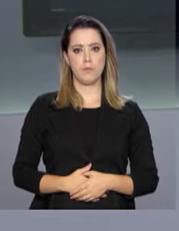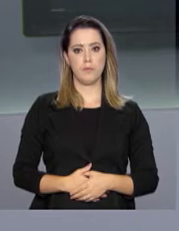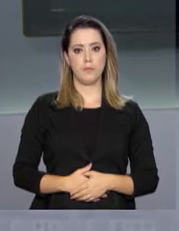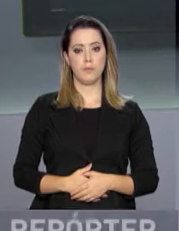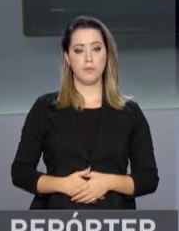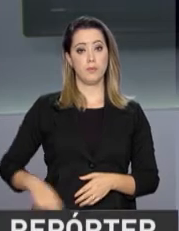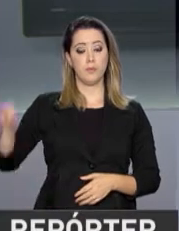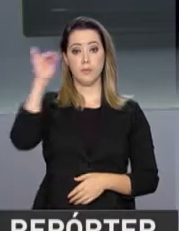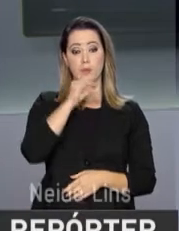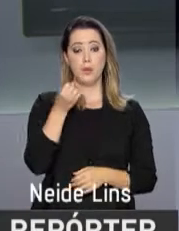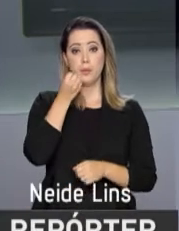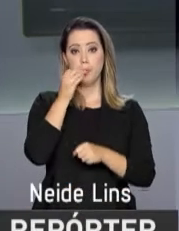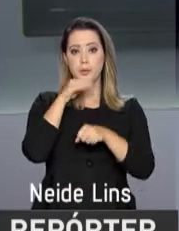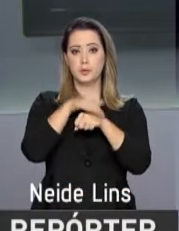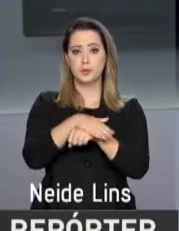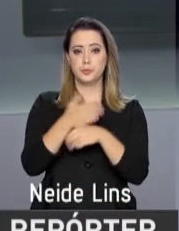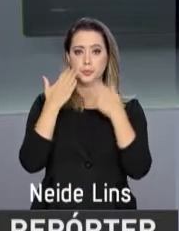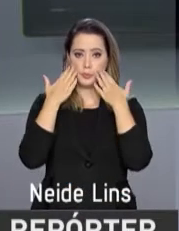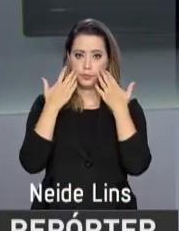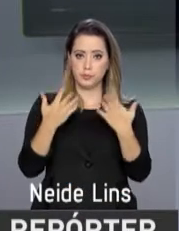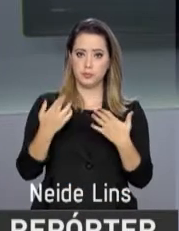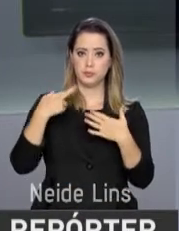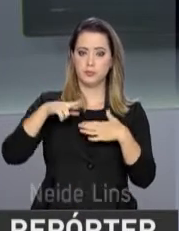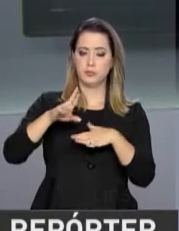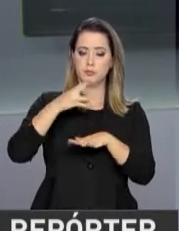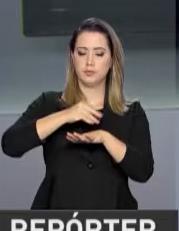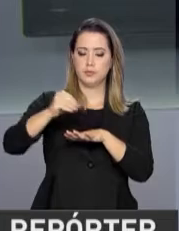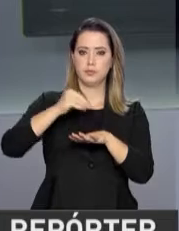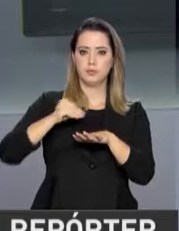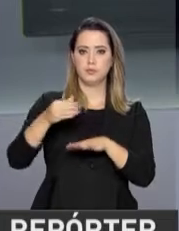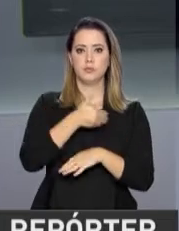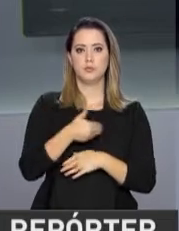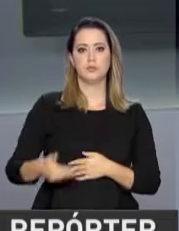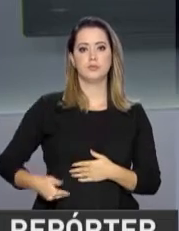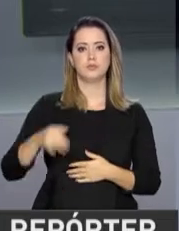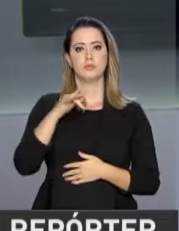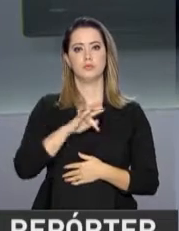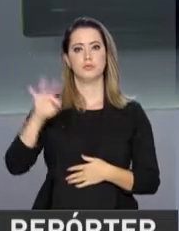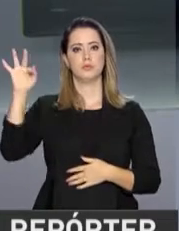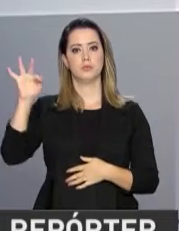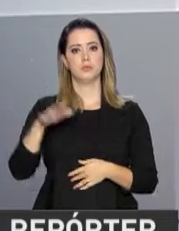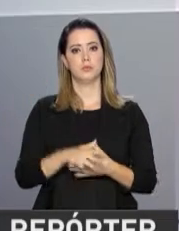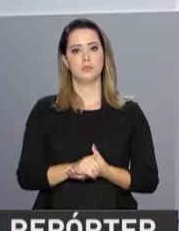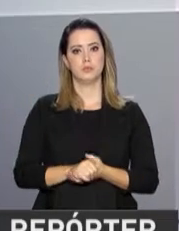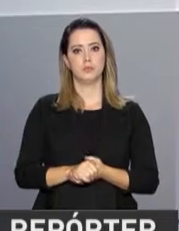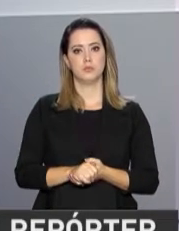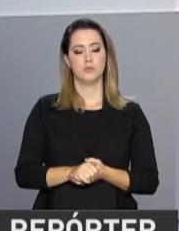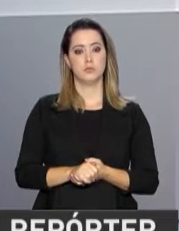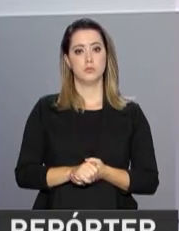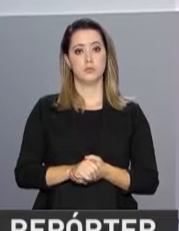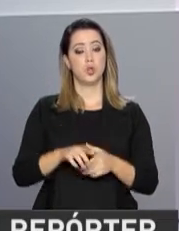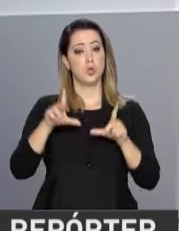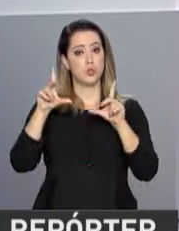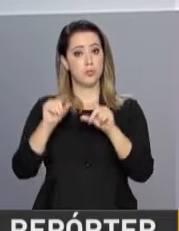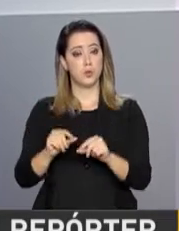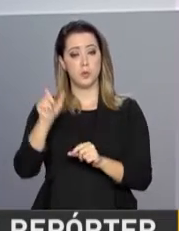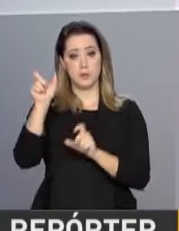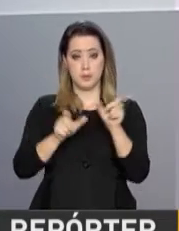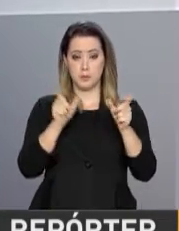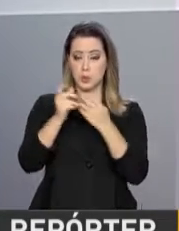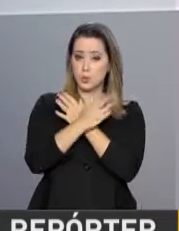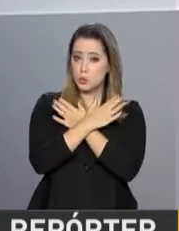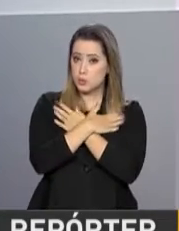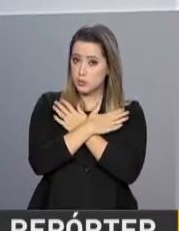olá boa noite no ar o repórter nbr com as notícias do governo federal a queda no número de pessoas